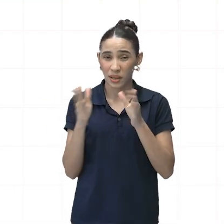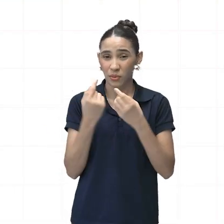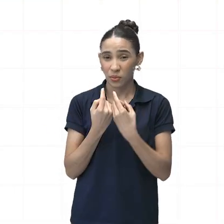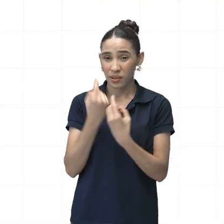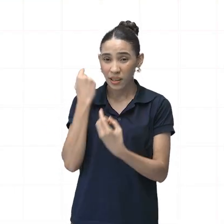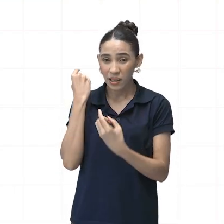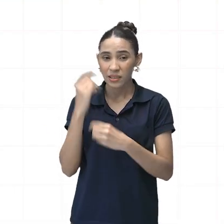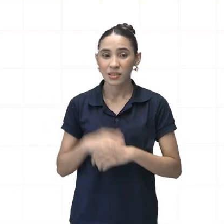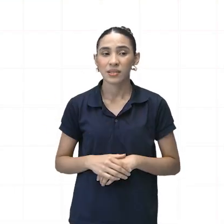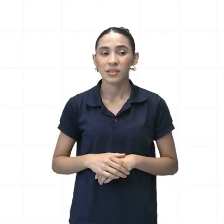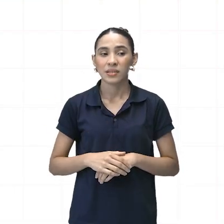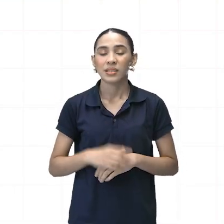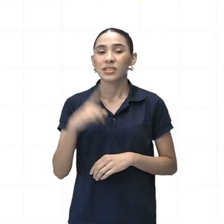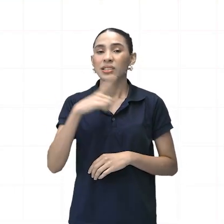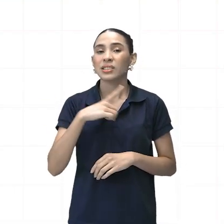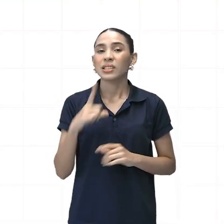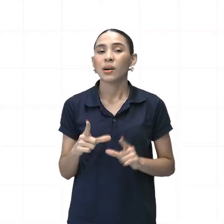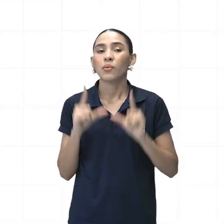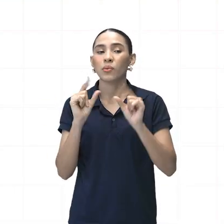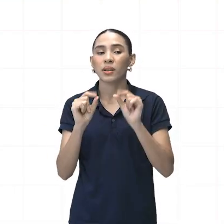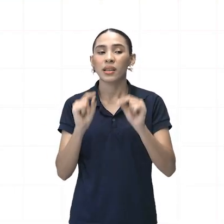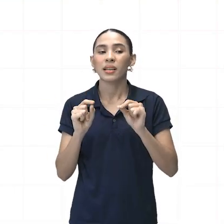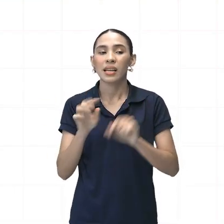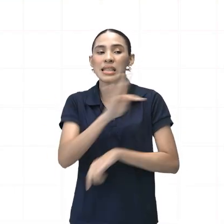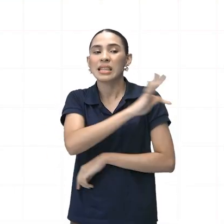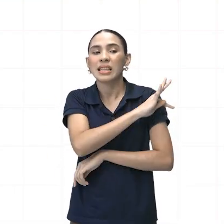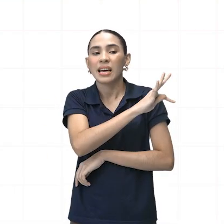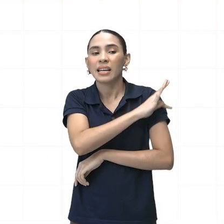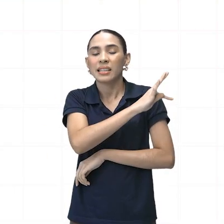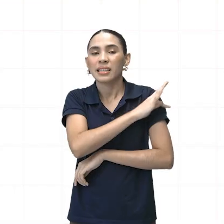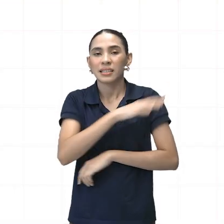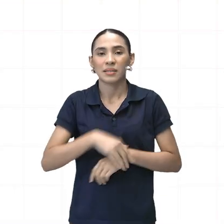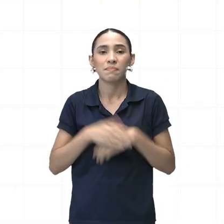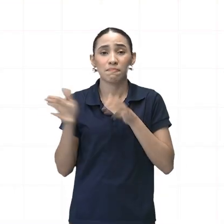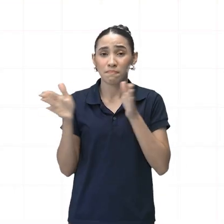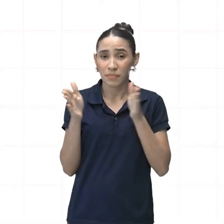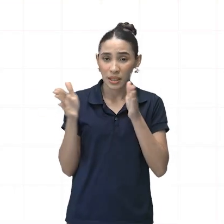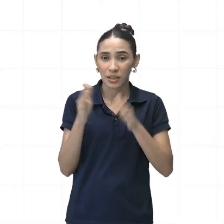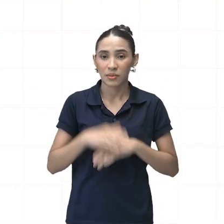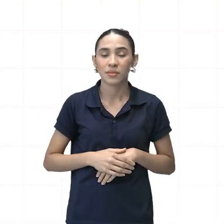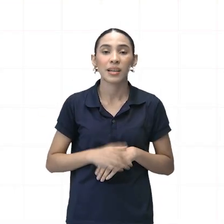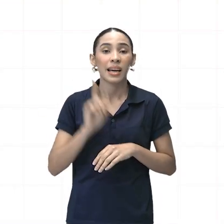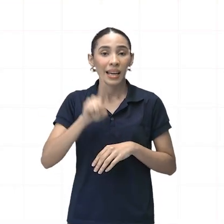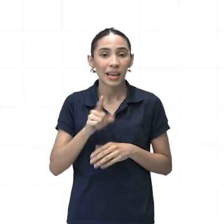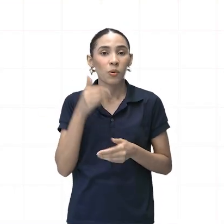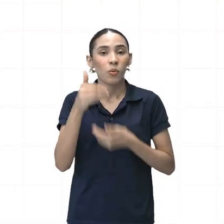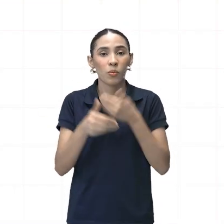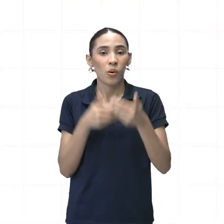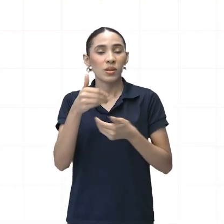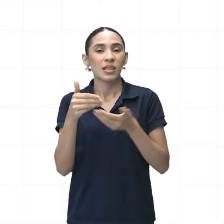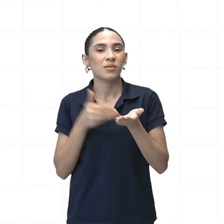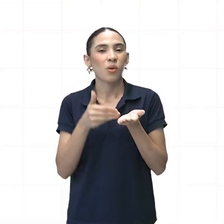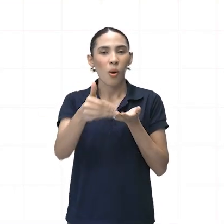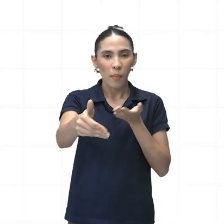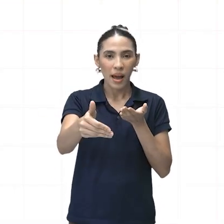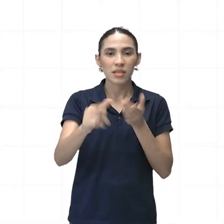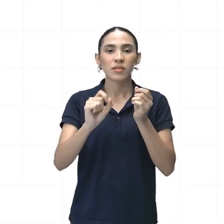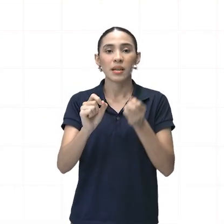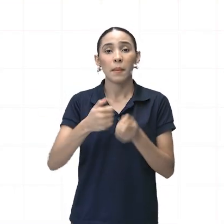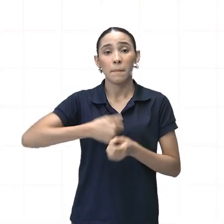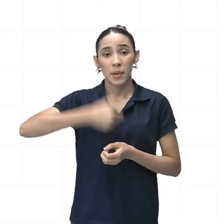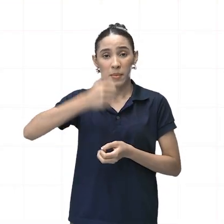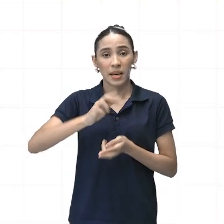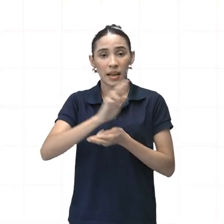período, né, onde se tinha as técnicas daquele período, é esse processo que inicia a primeira